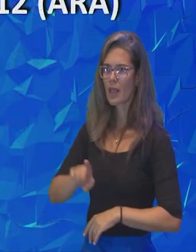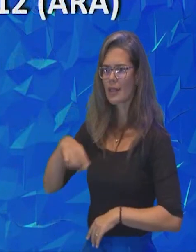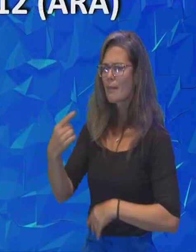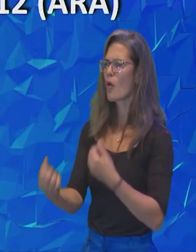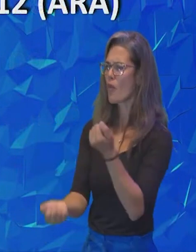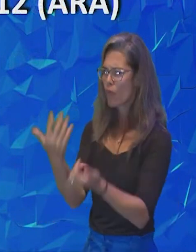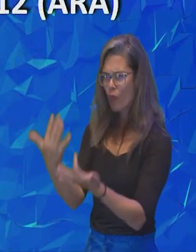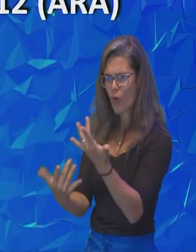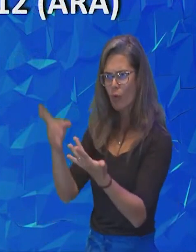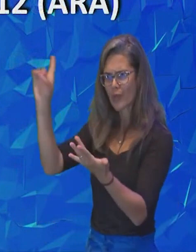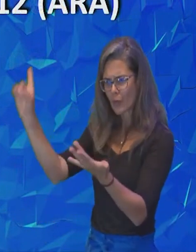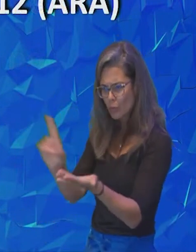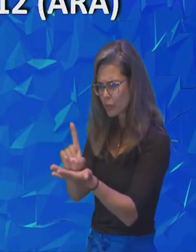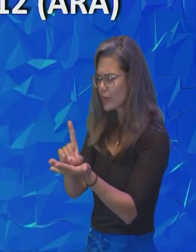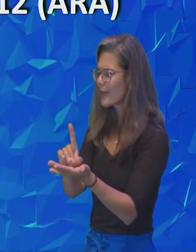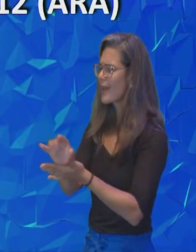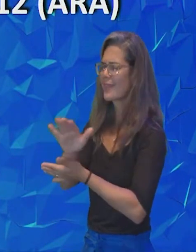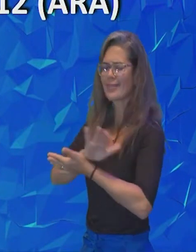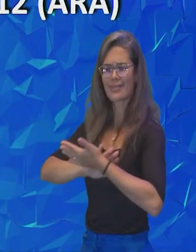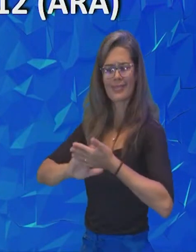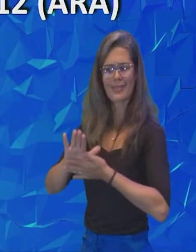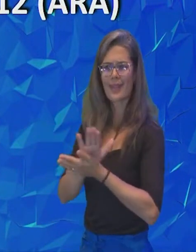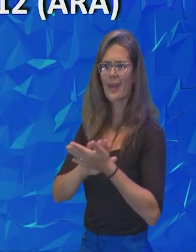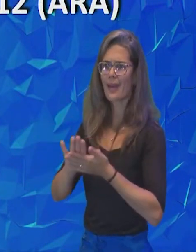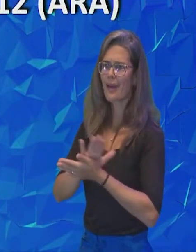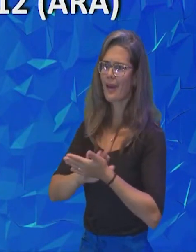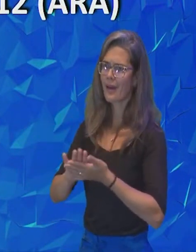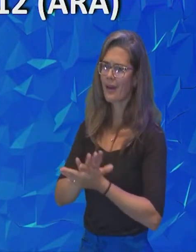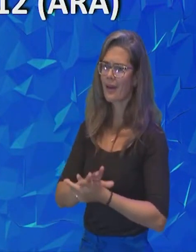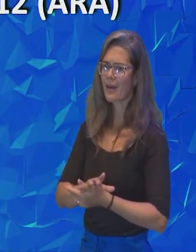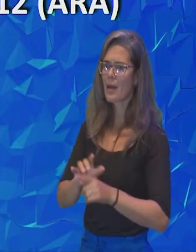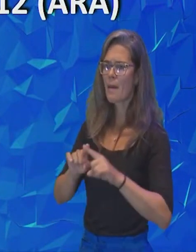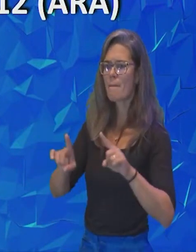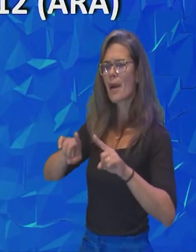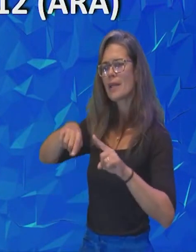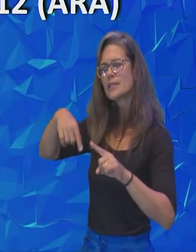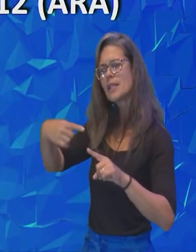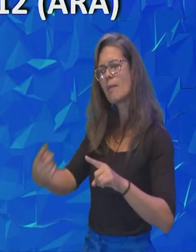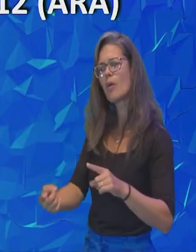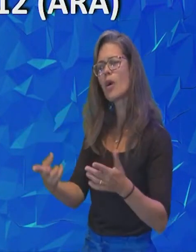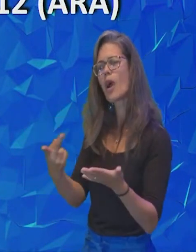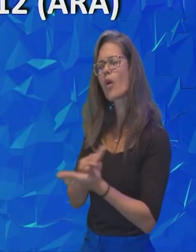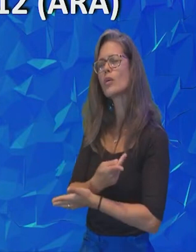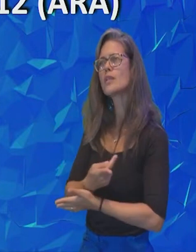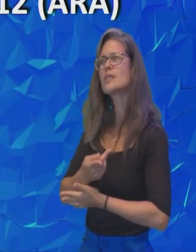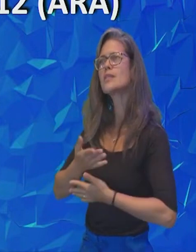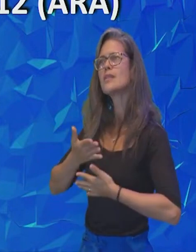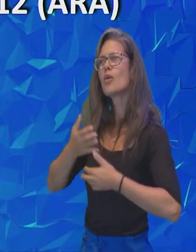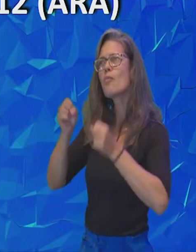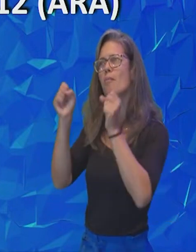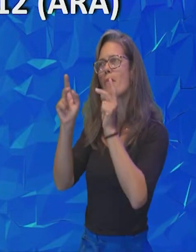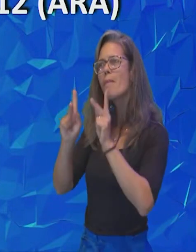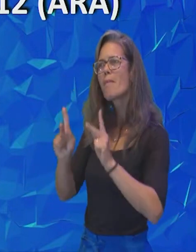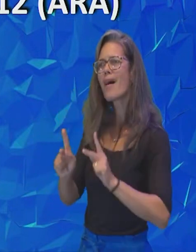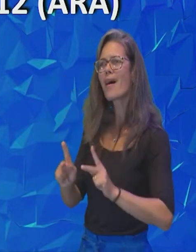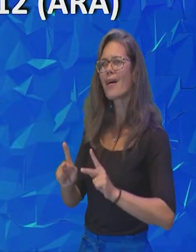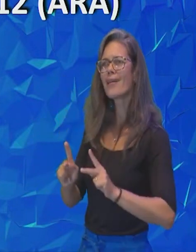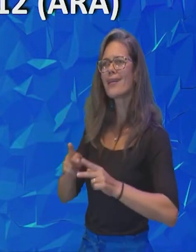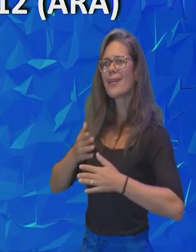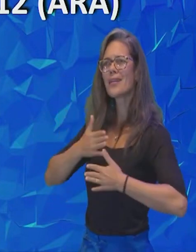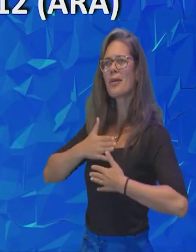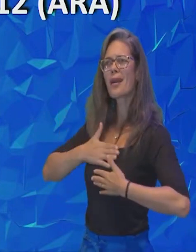no fogo. E depois do fogo, um cicio suave e tranquilo. Um vento